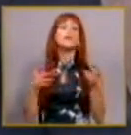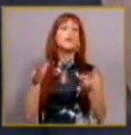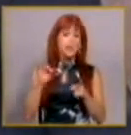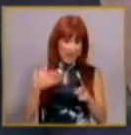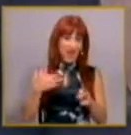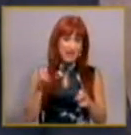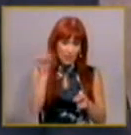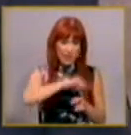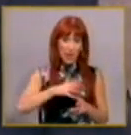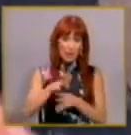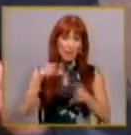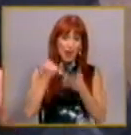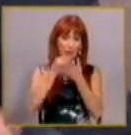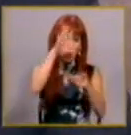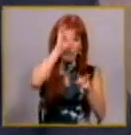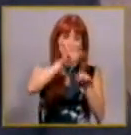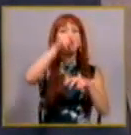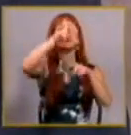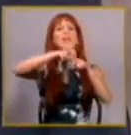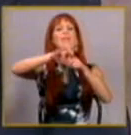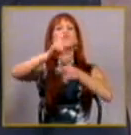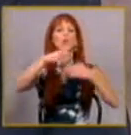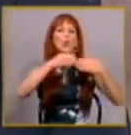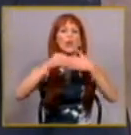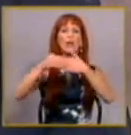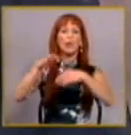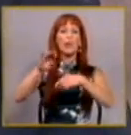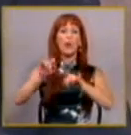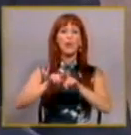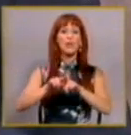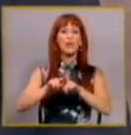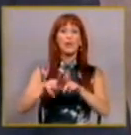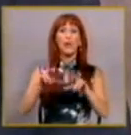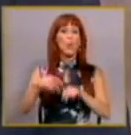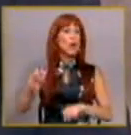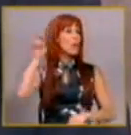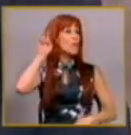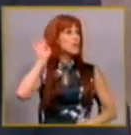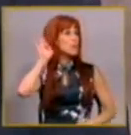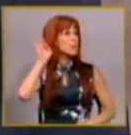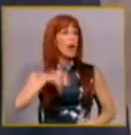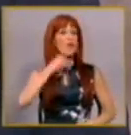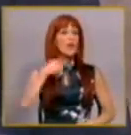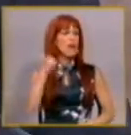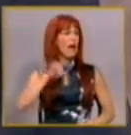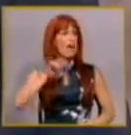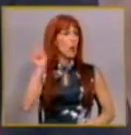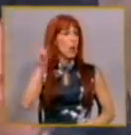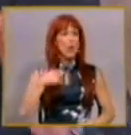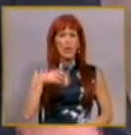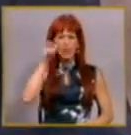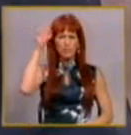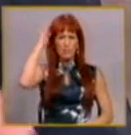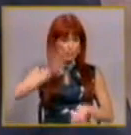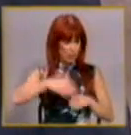maioria que suportava esse governo, onde estava sentado o líder do Partido Socialista, e nunca ouvimos uma voz discordante de António José Seguro relativamente